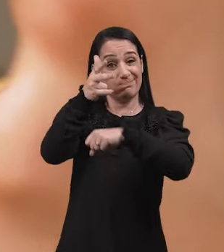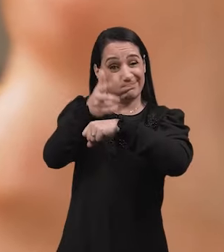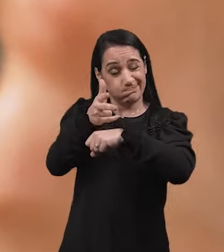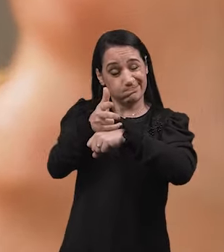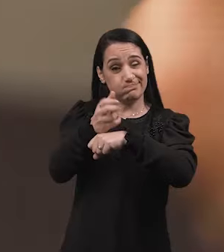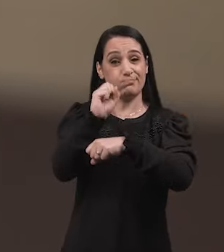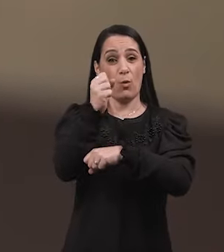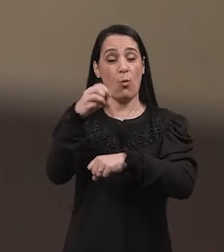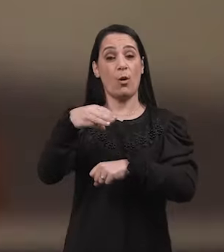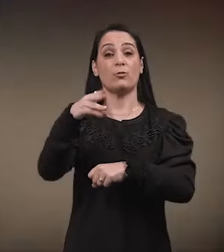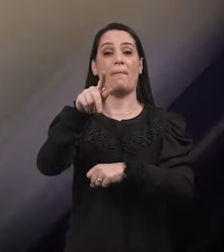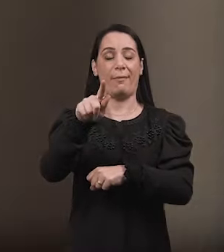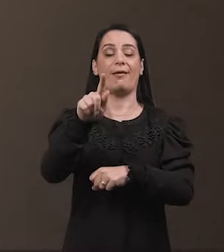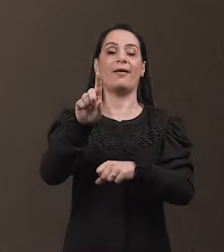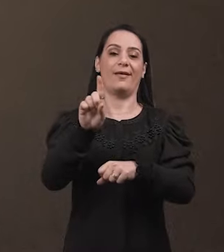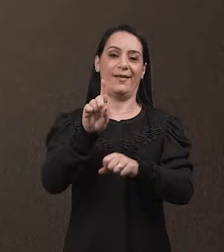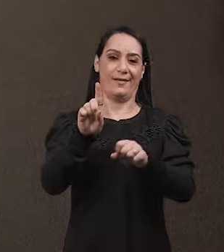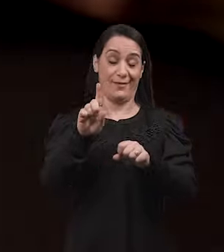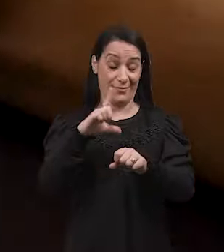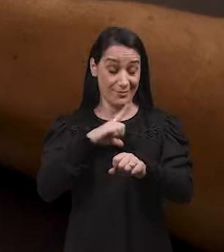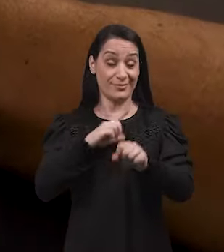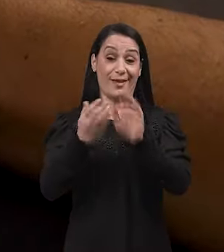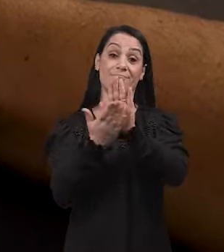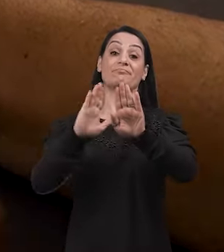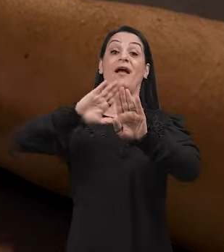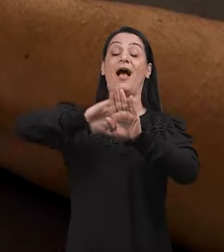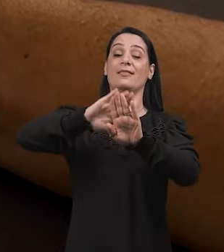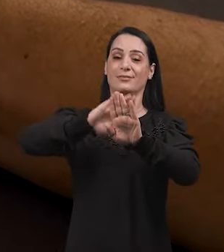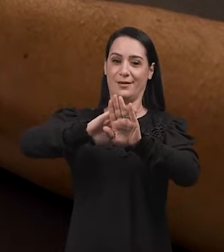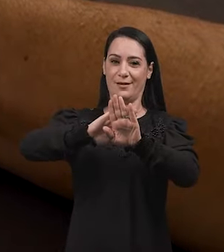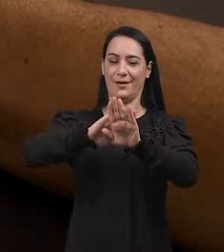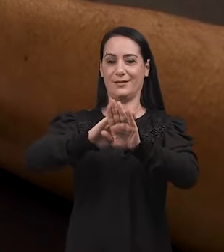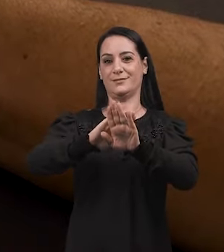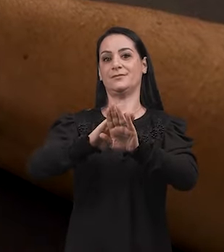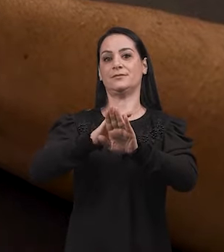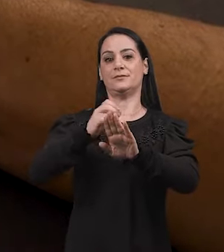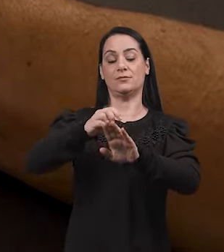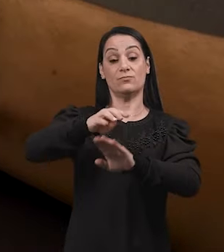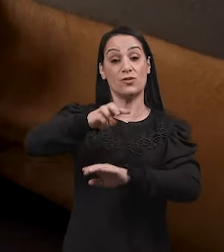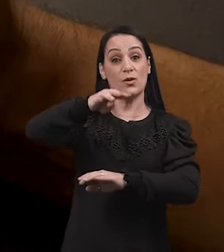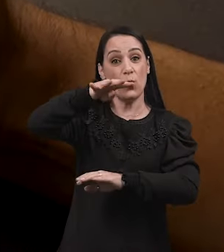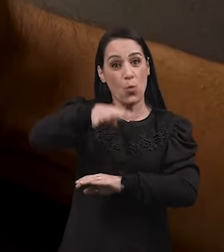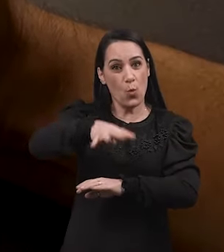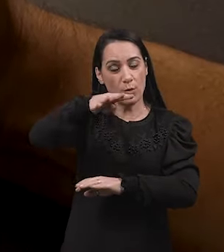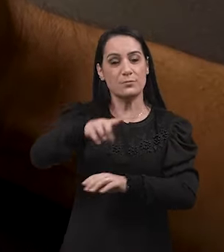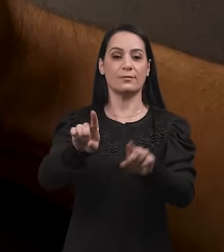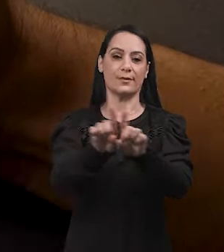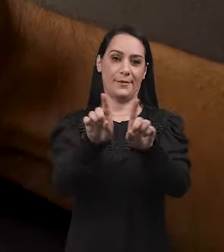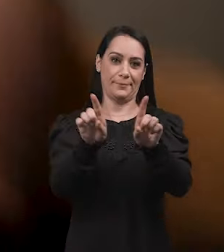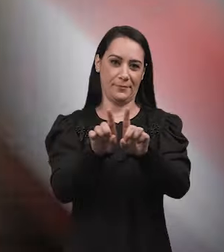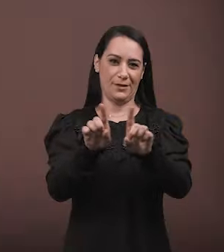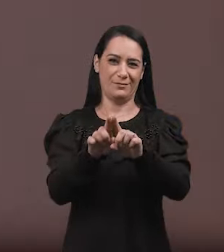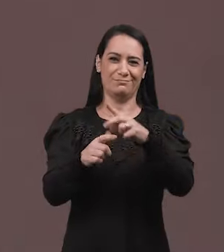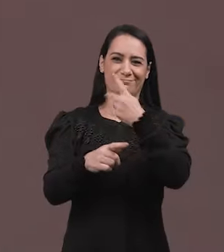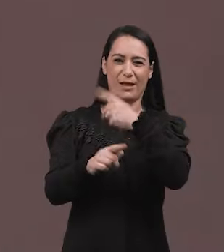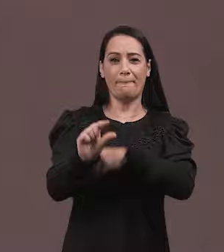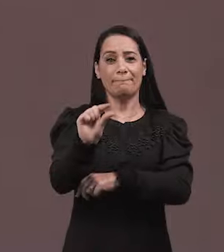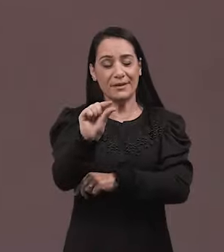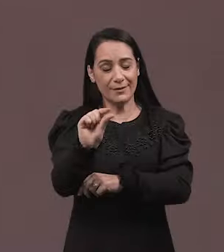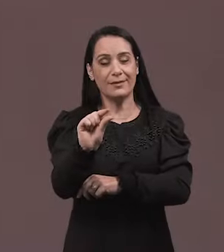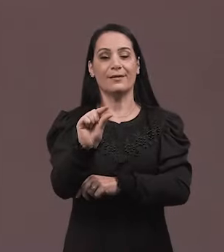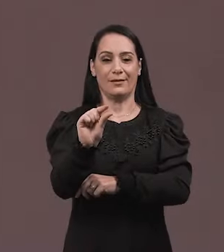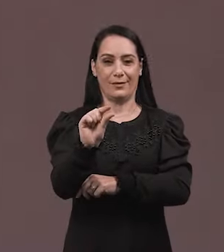uma câmera de 8 megapixels posicionada atrás do aparelho, além, obviamente, do scanner. Como podemos ver, ele